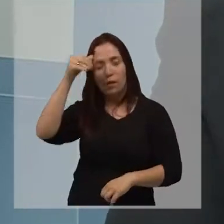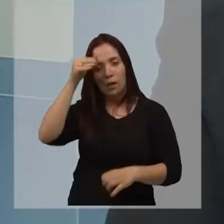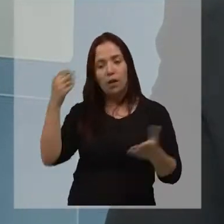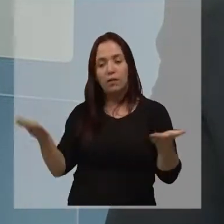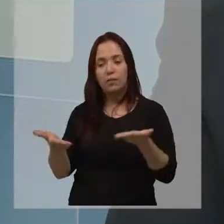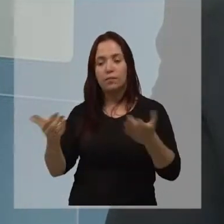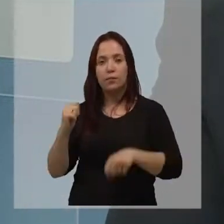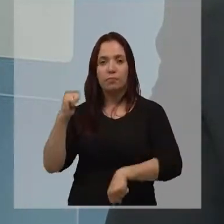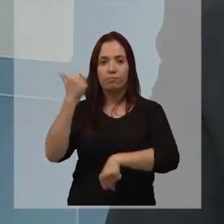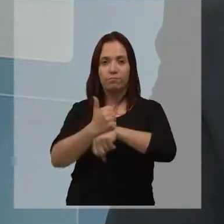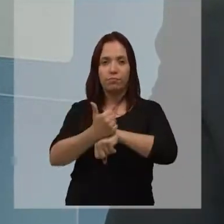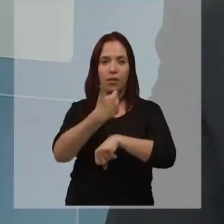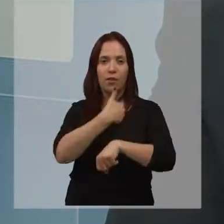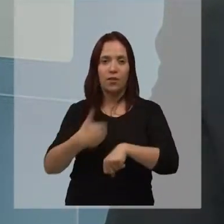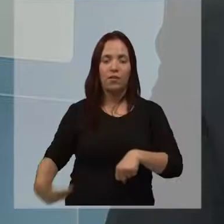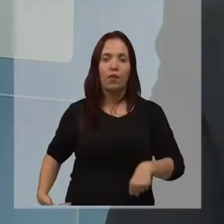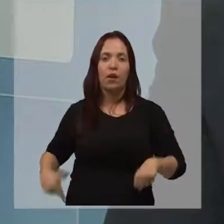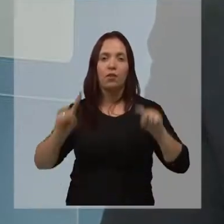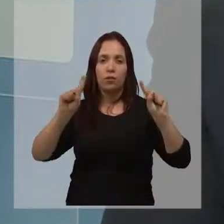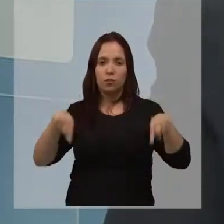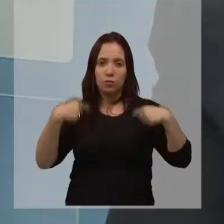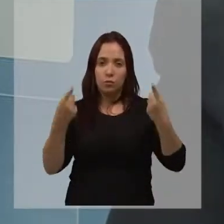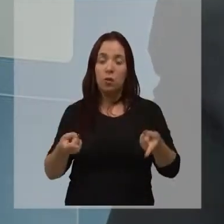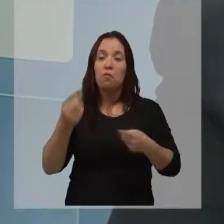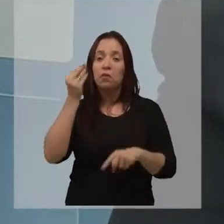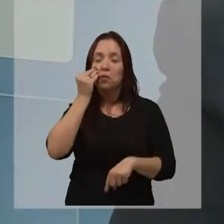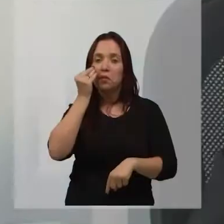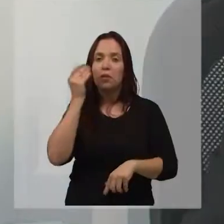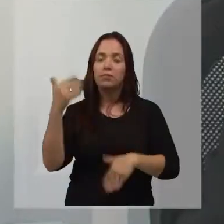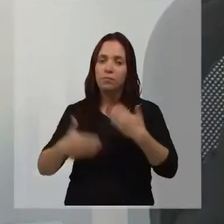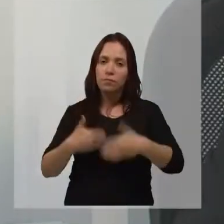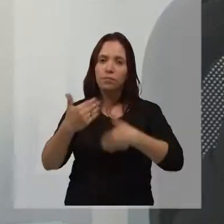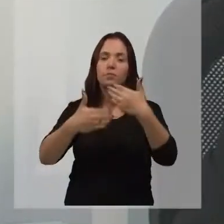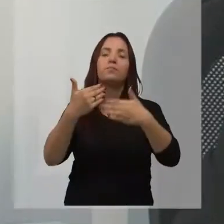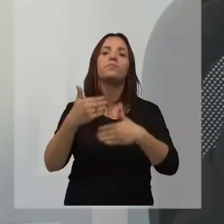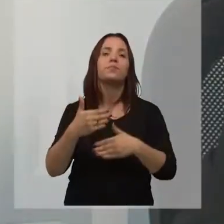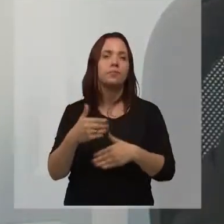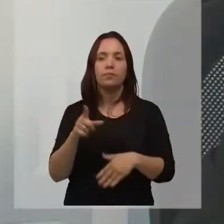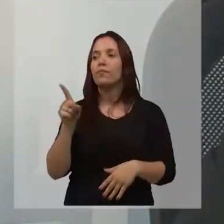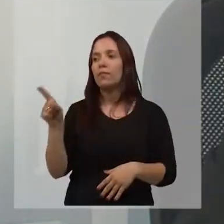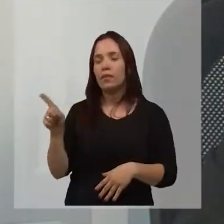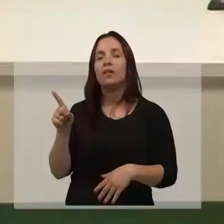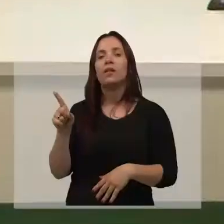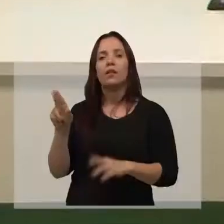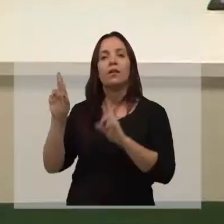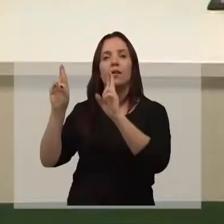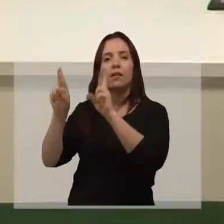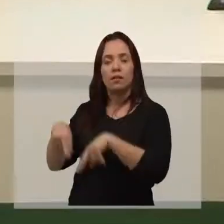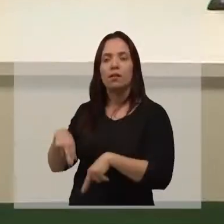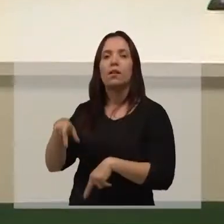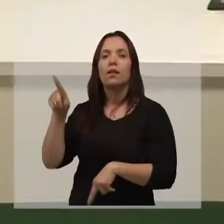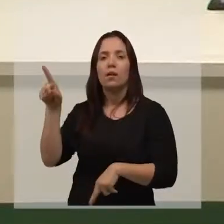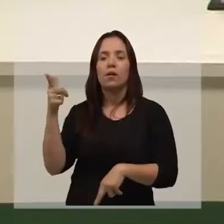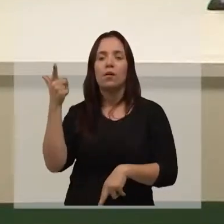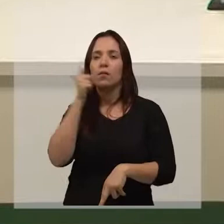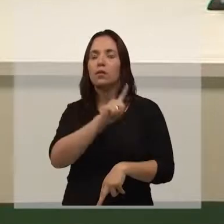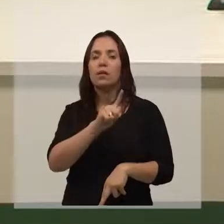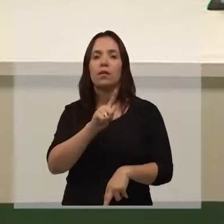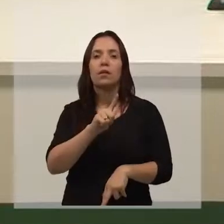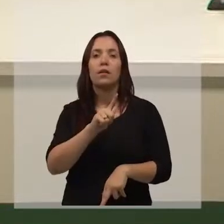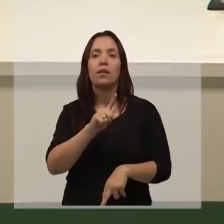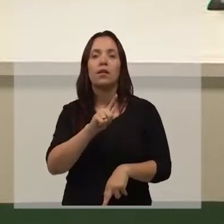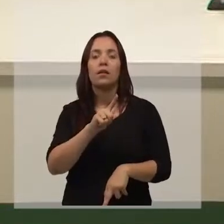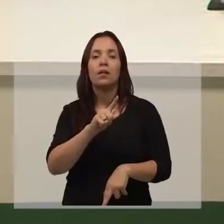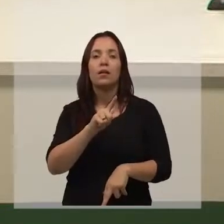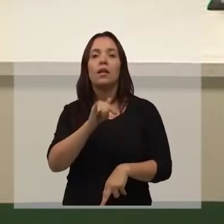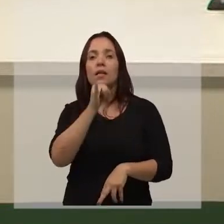segundo governo dele, da reeleição dele. E se ele conseguir isso, aí o Luiz é que vai ter a razão. Ele passa a ser o